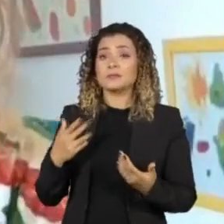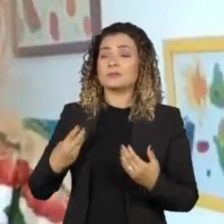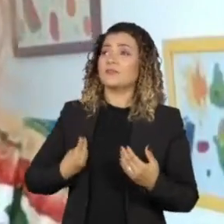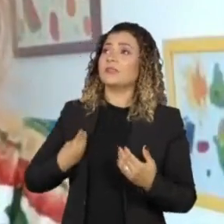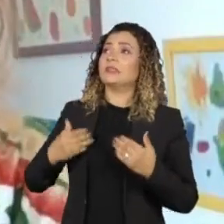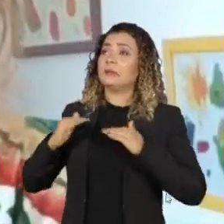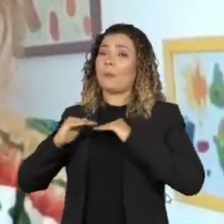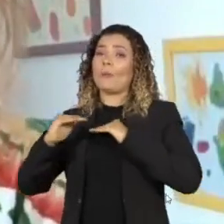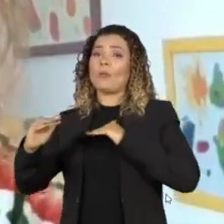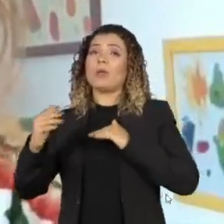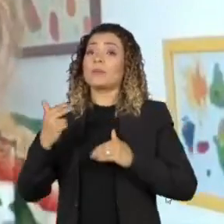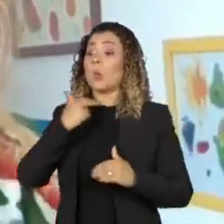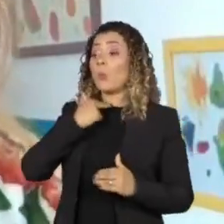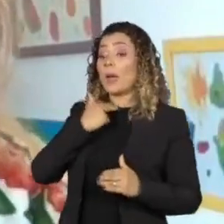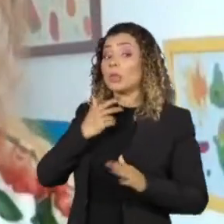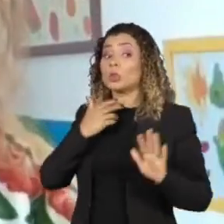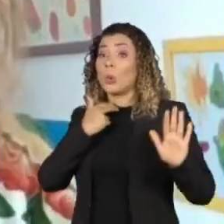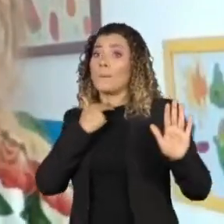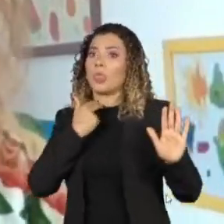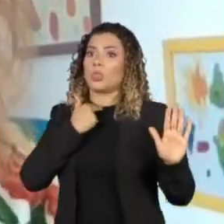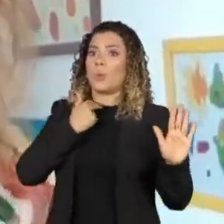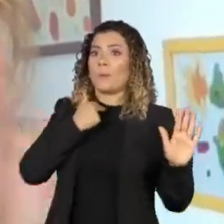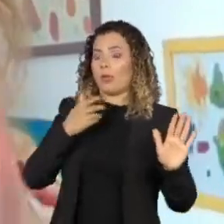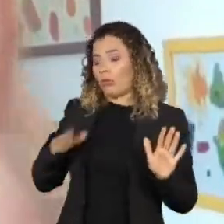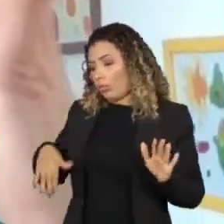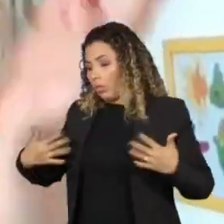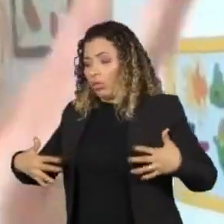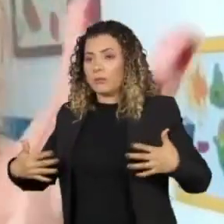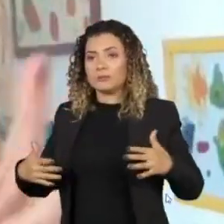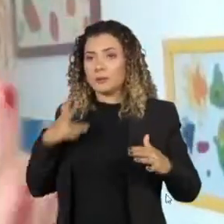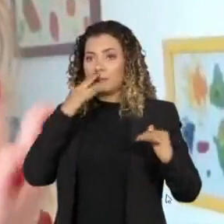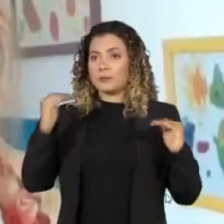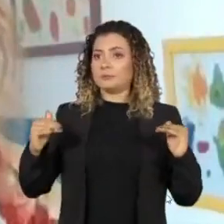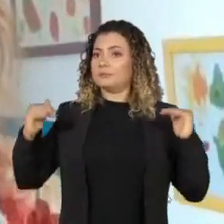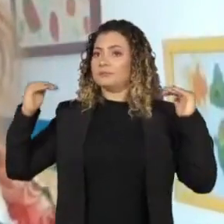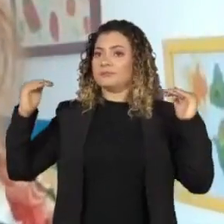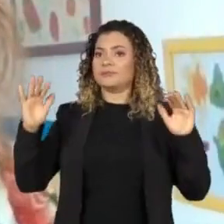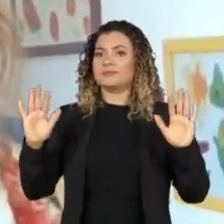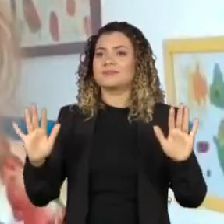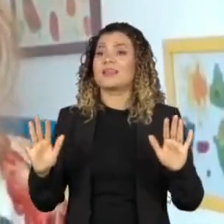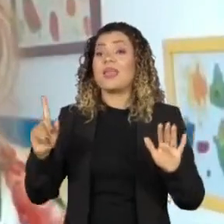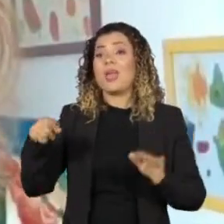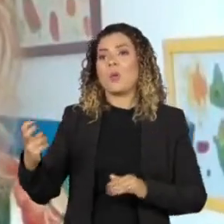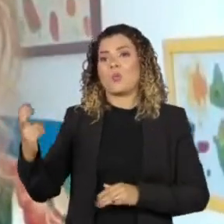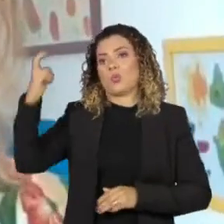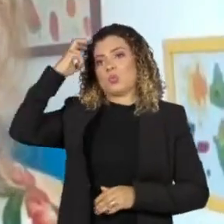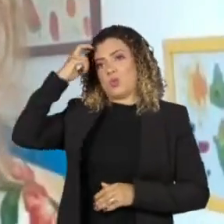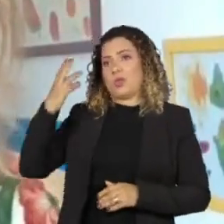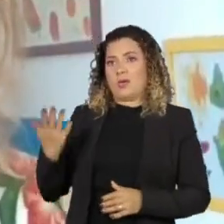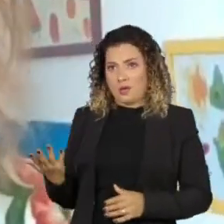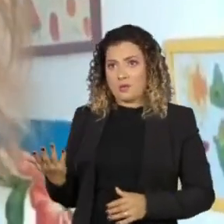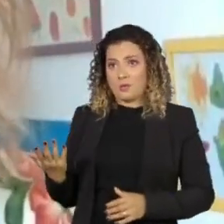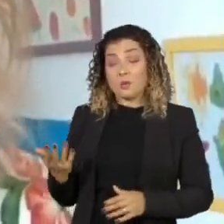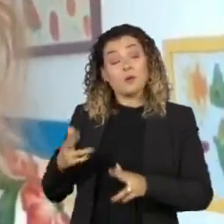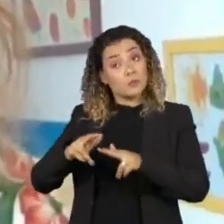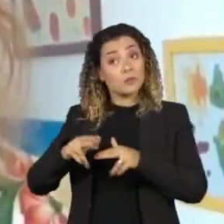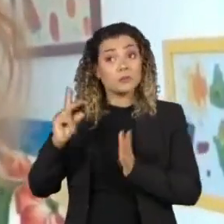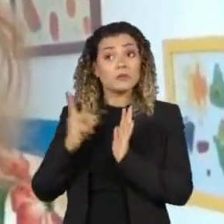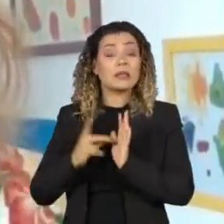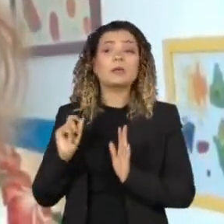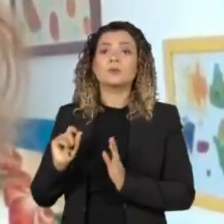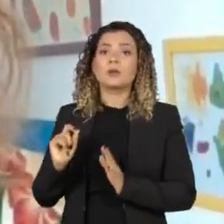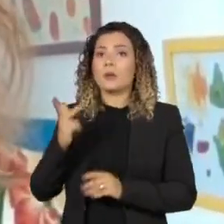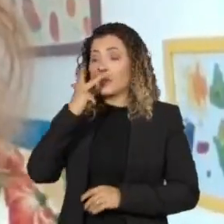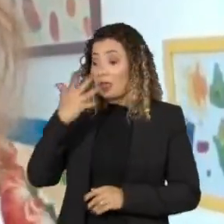ao estar ocupado, né? Isso tudo faz parte de uma mesma cultura. Então, não é à toa que o